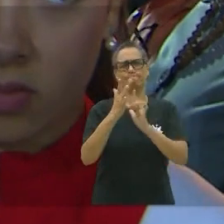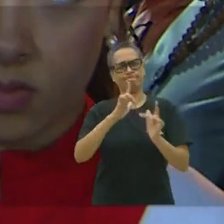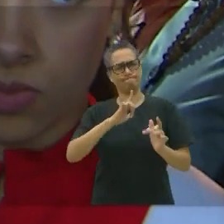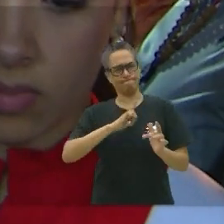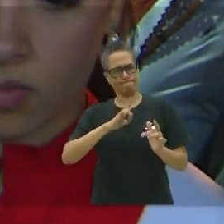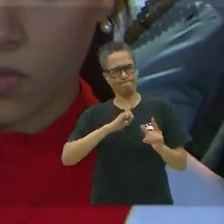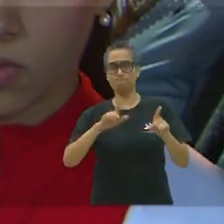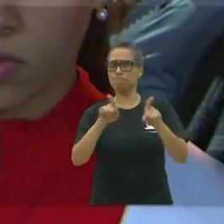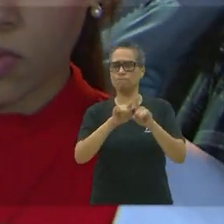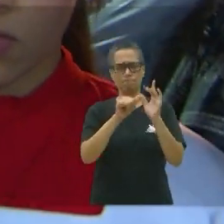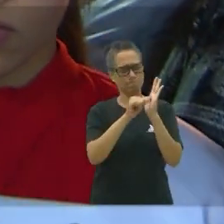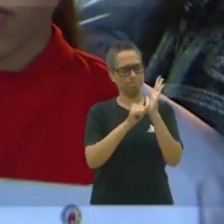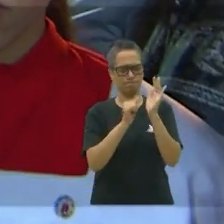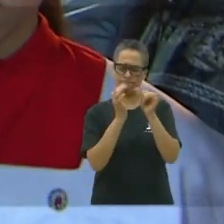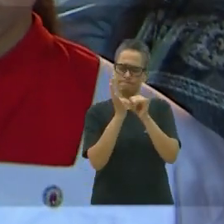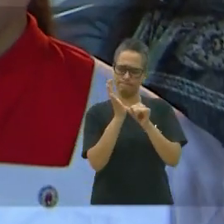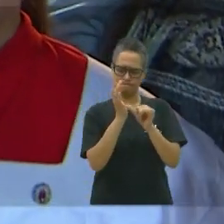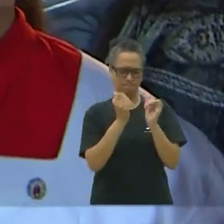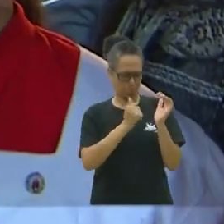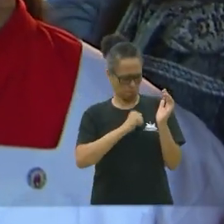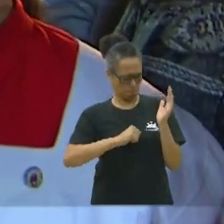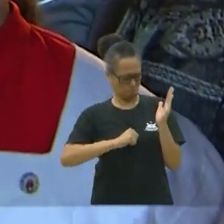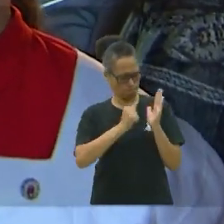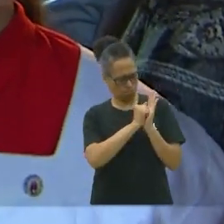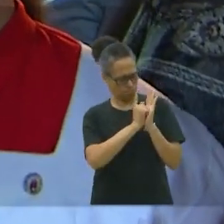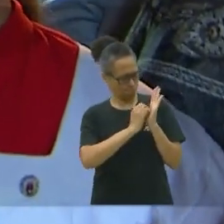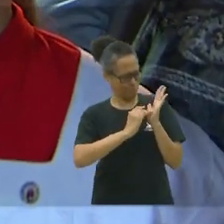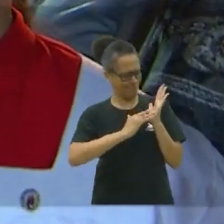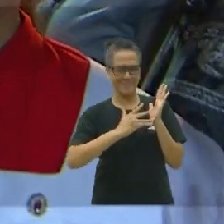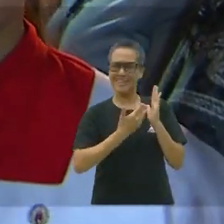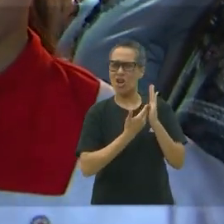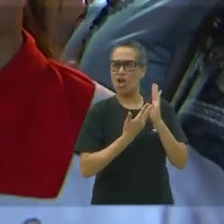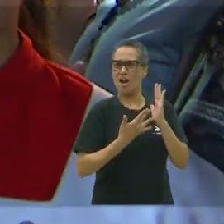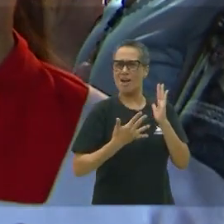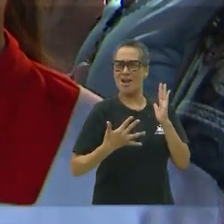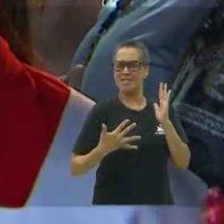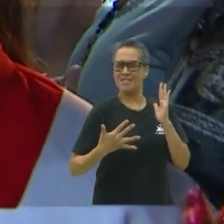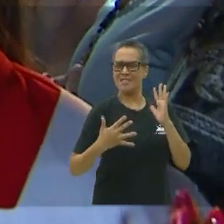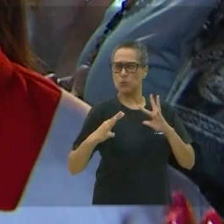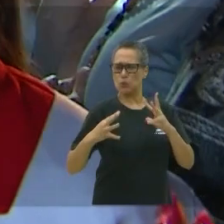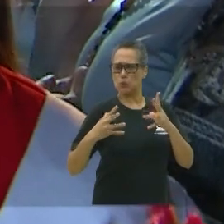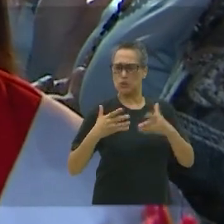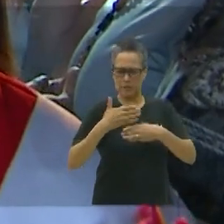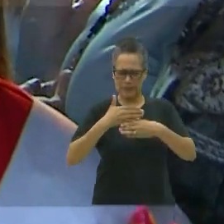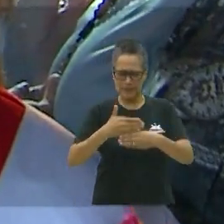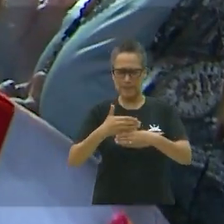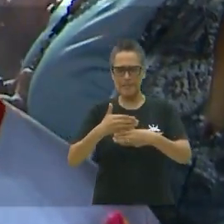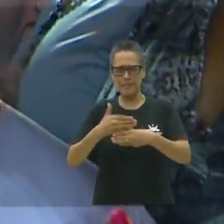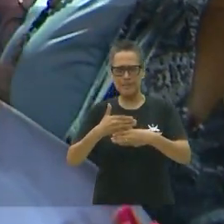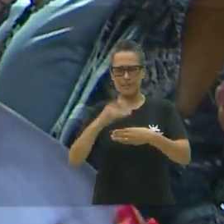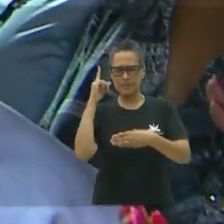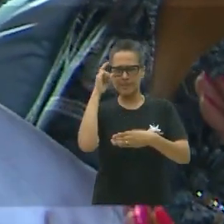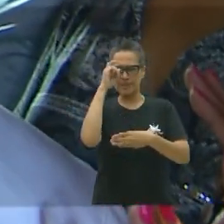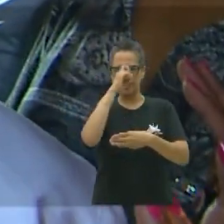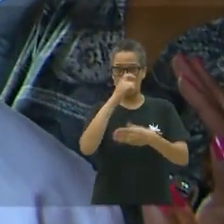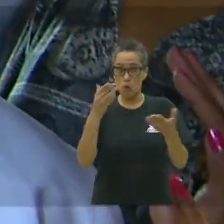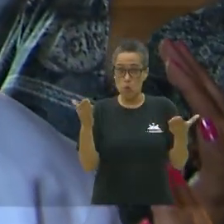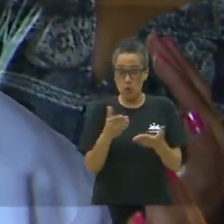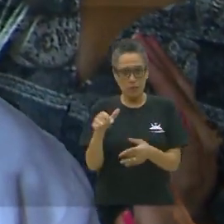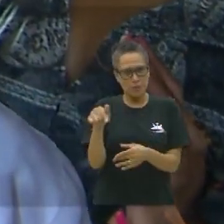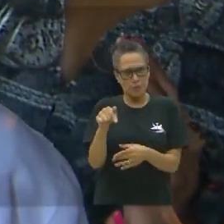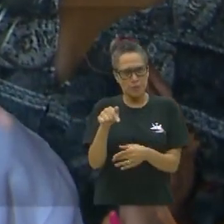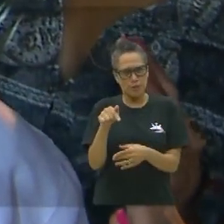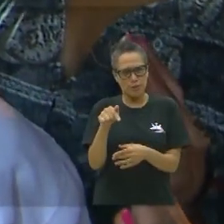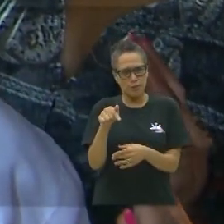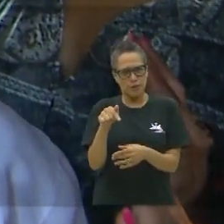chagas gloriosas, todas as muralhas cairão nesta sétima noite desse